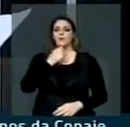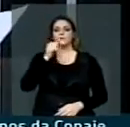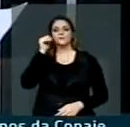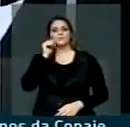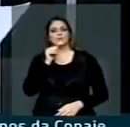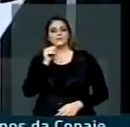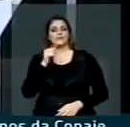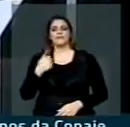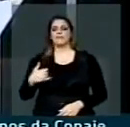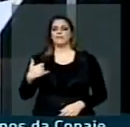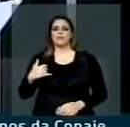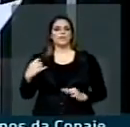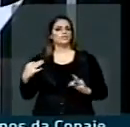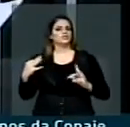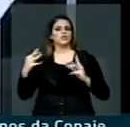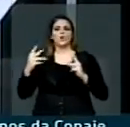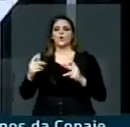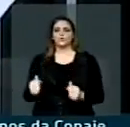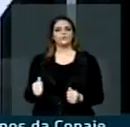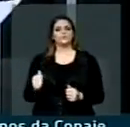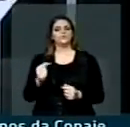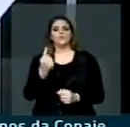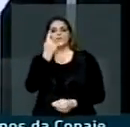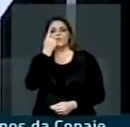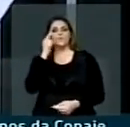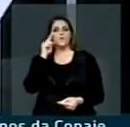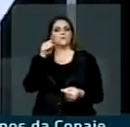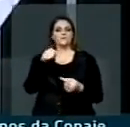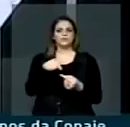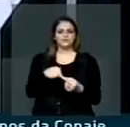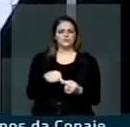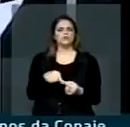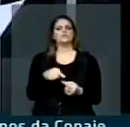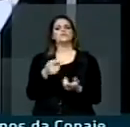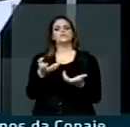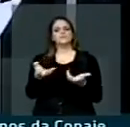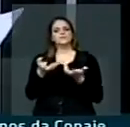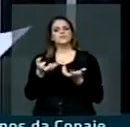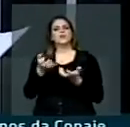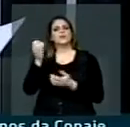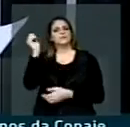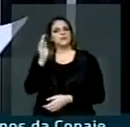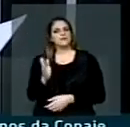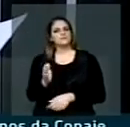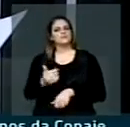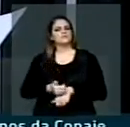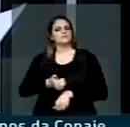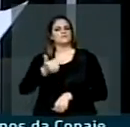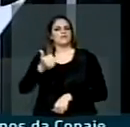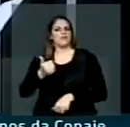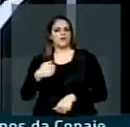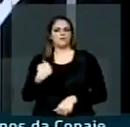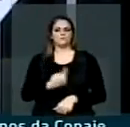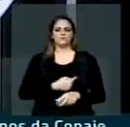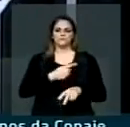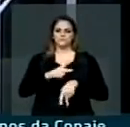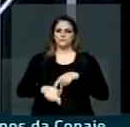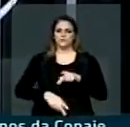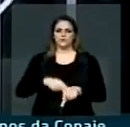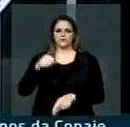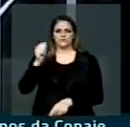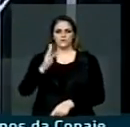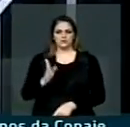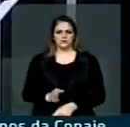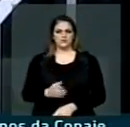de várias gerações, mas todos com um único propósito: fazer um Brasil melhor para todos os brasileiros. Senhoras e senhores,